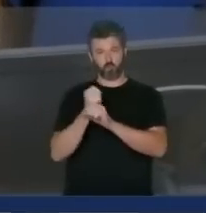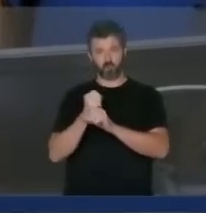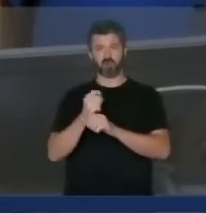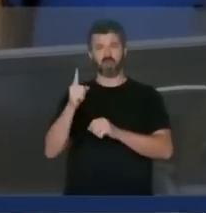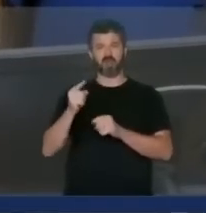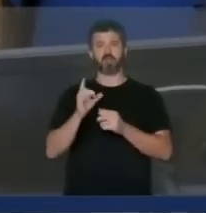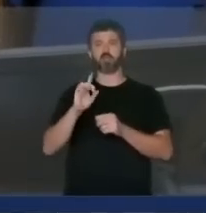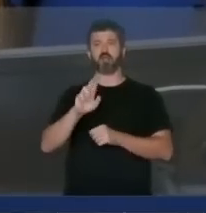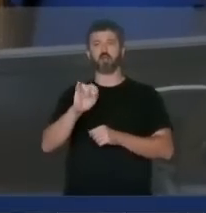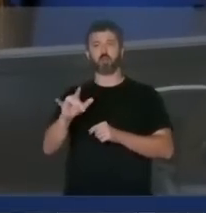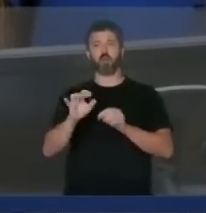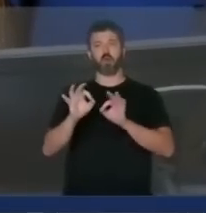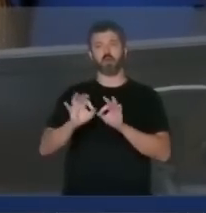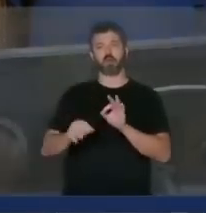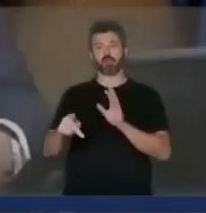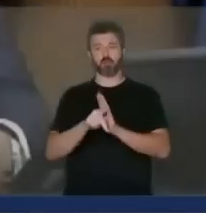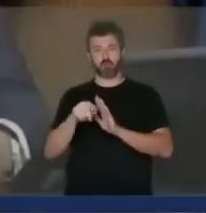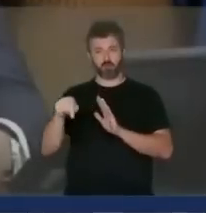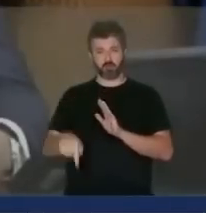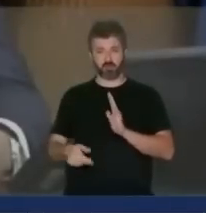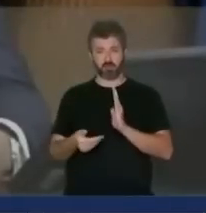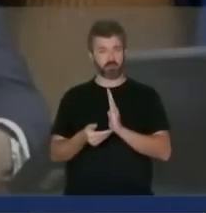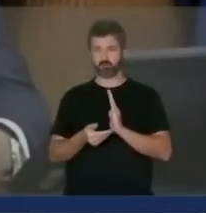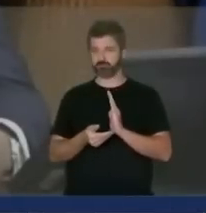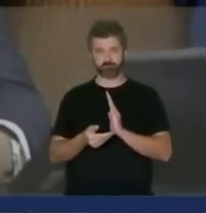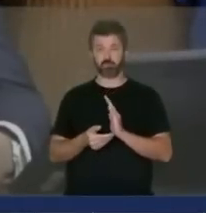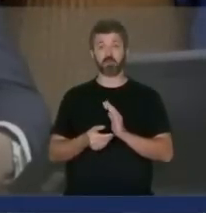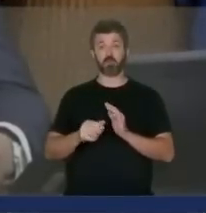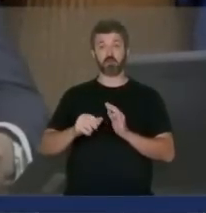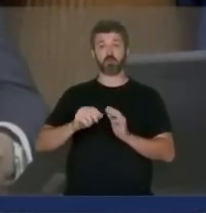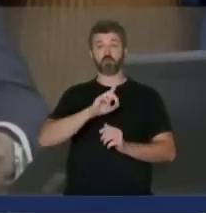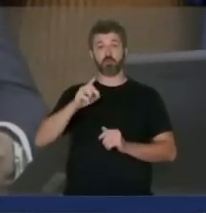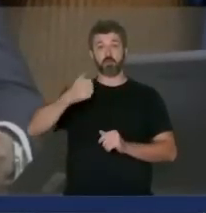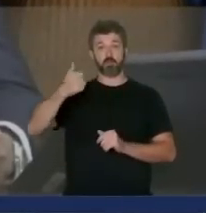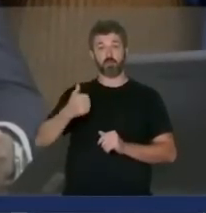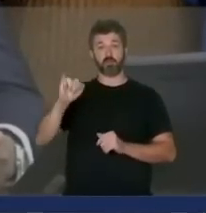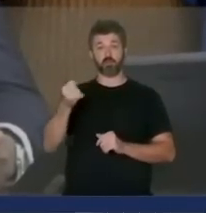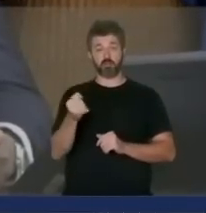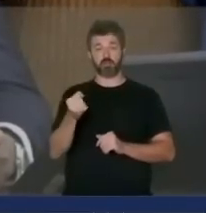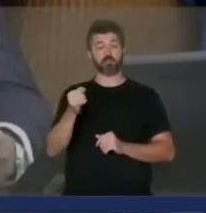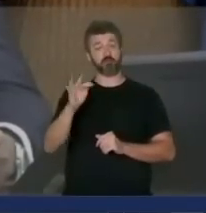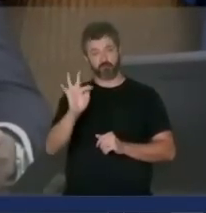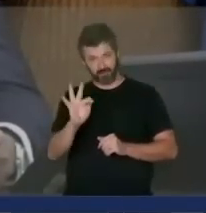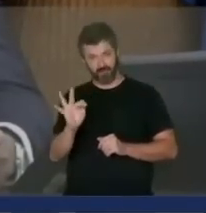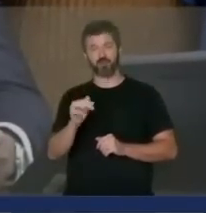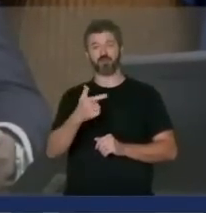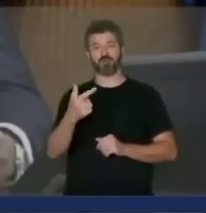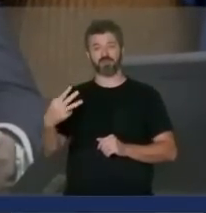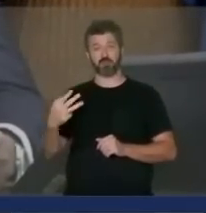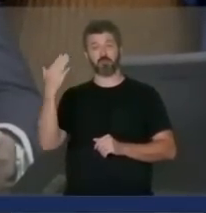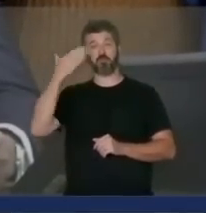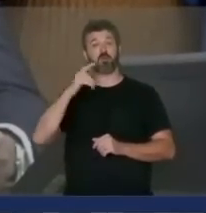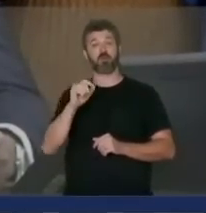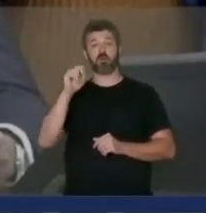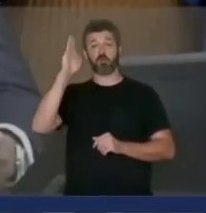dos trabalhos nesta Casa do Povo. Este 1º de fevereiro de 23 é a prova de que o Brasil é uma